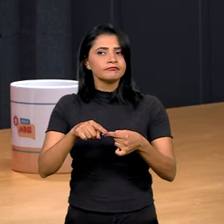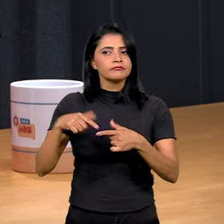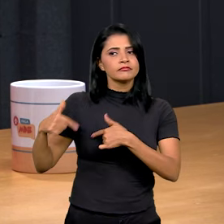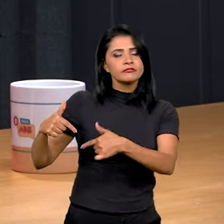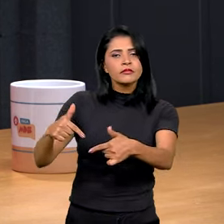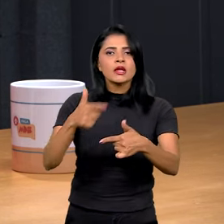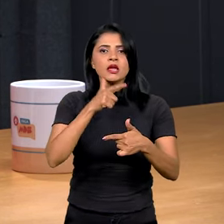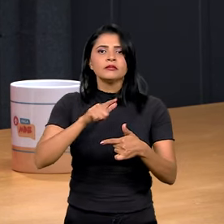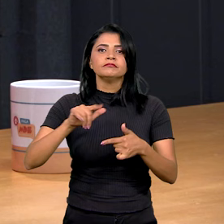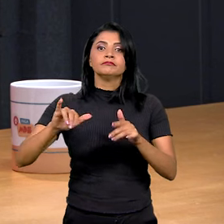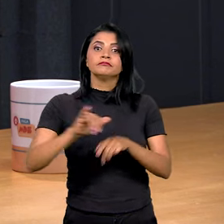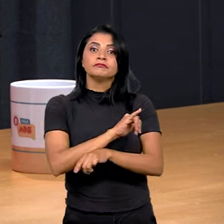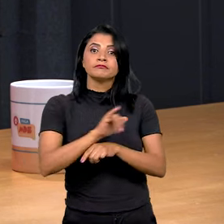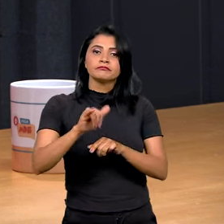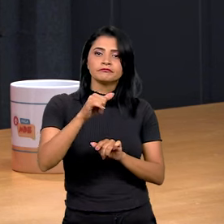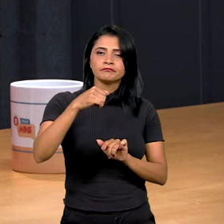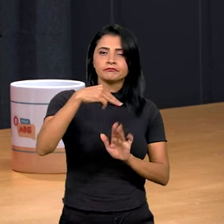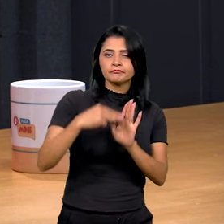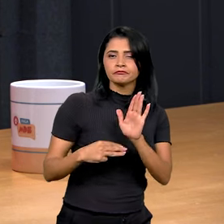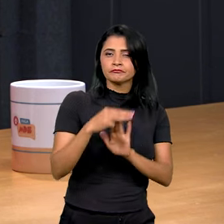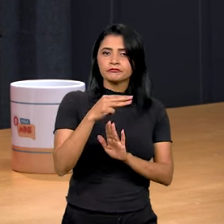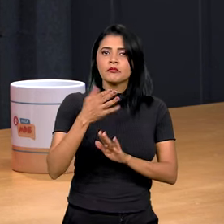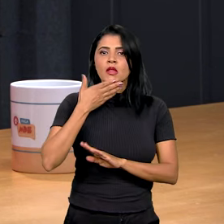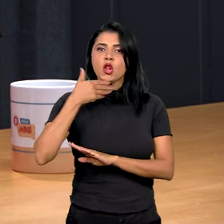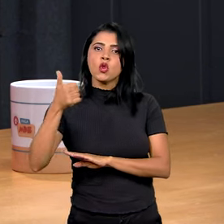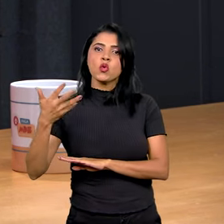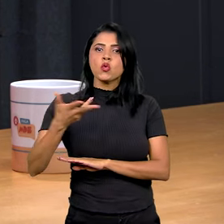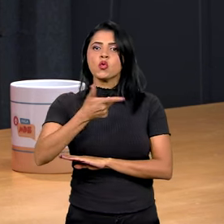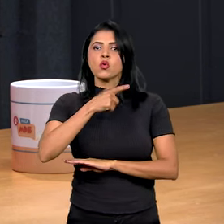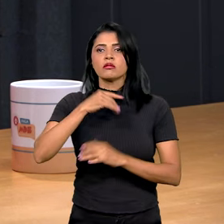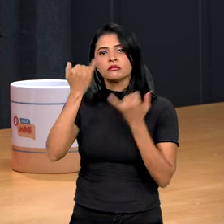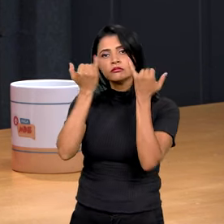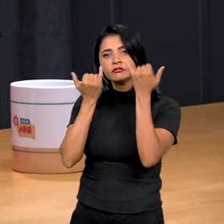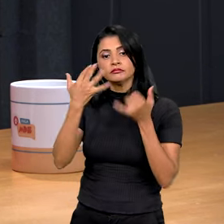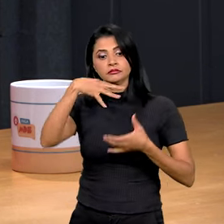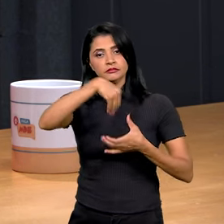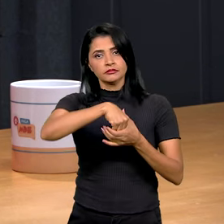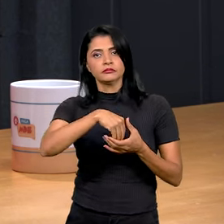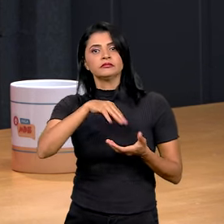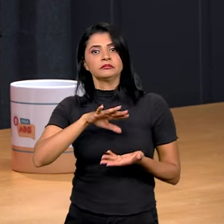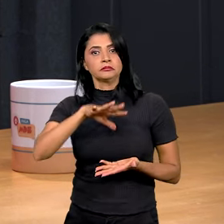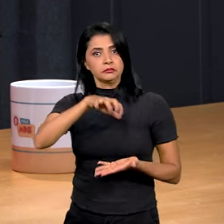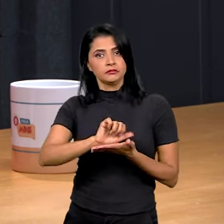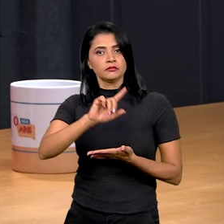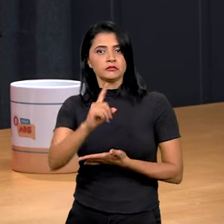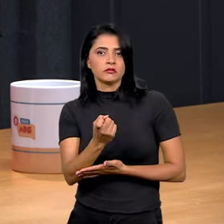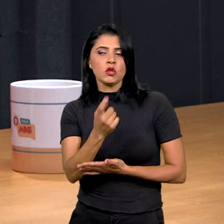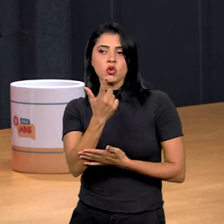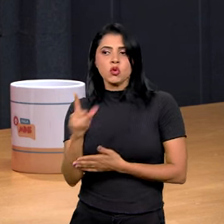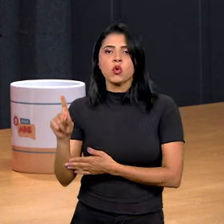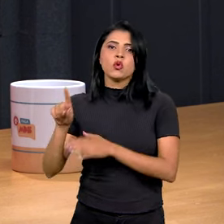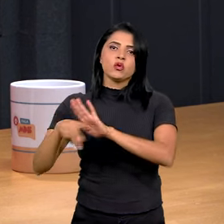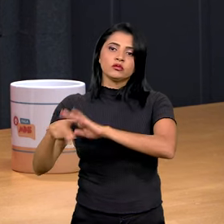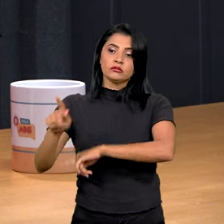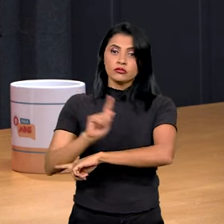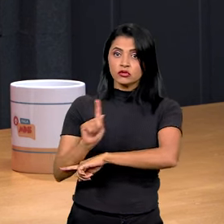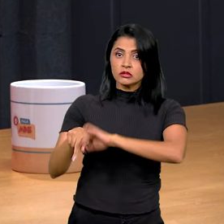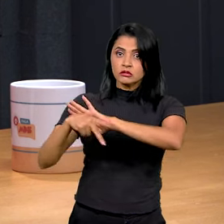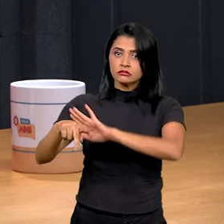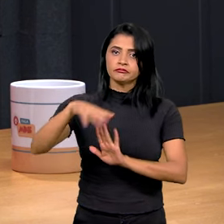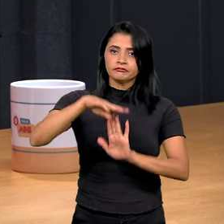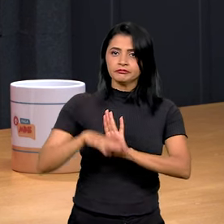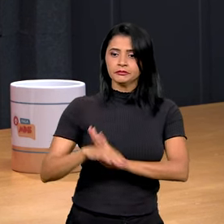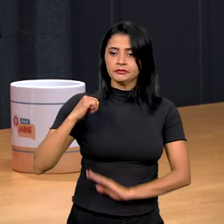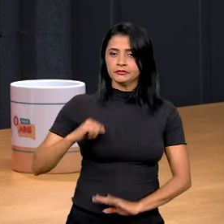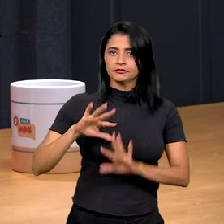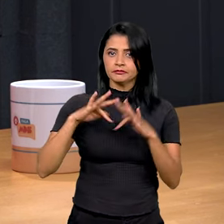metodologias para melhorar a qualificação das informações que estão no cadastro único e das relacionadas à gestão do